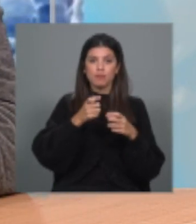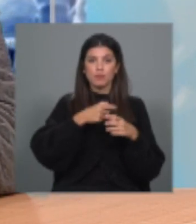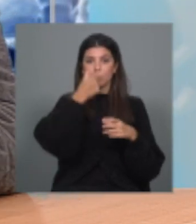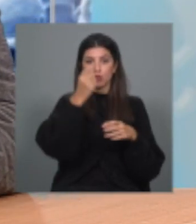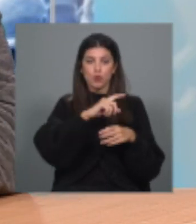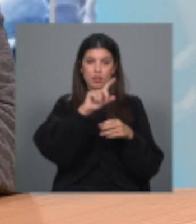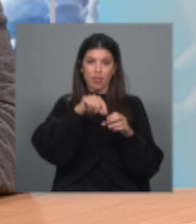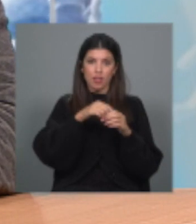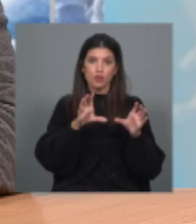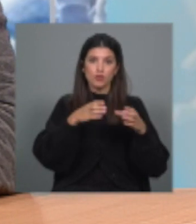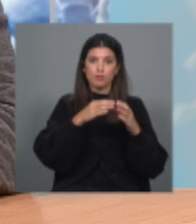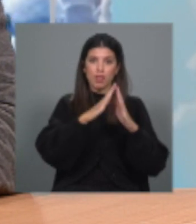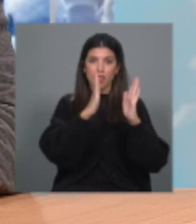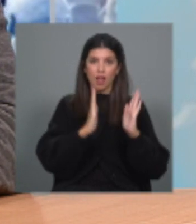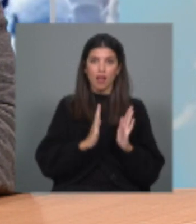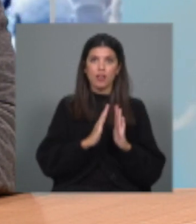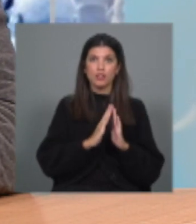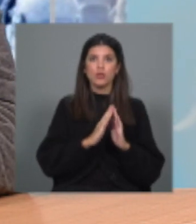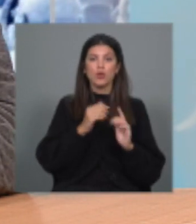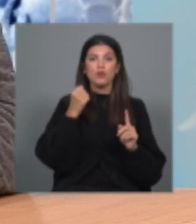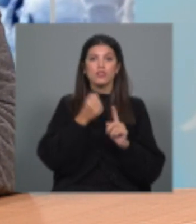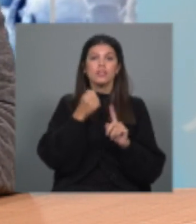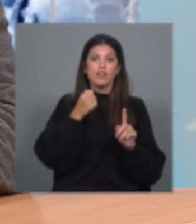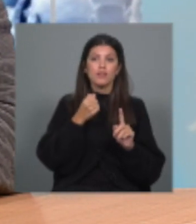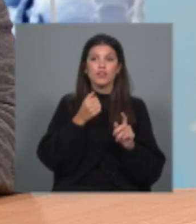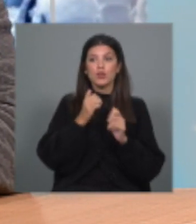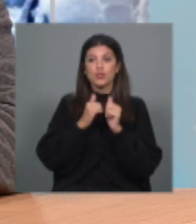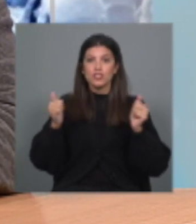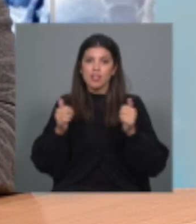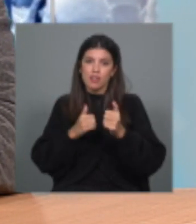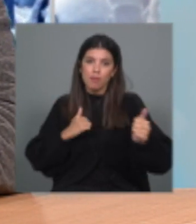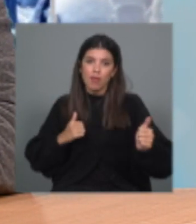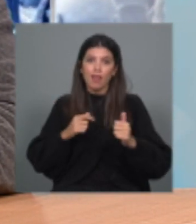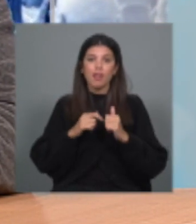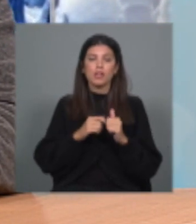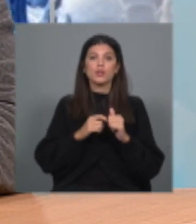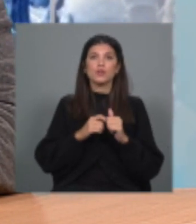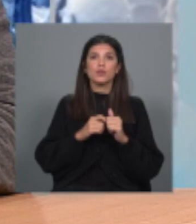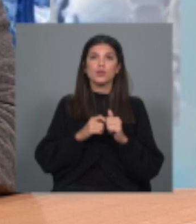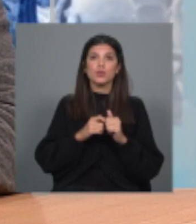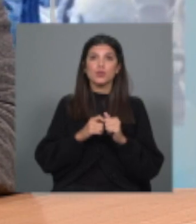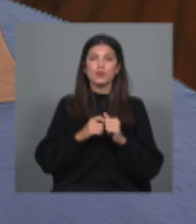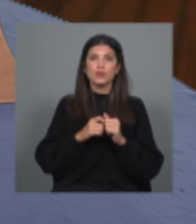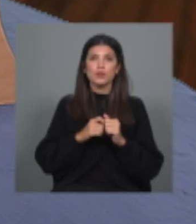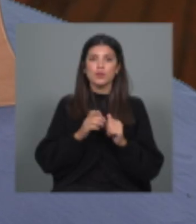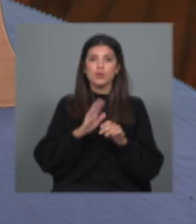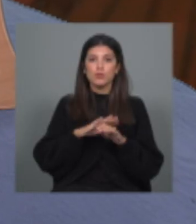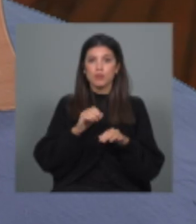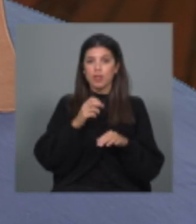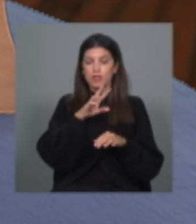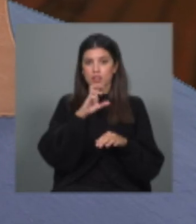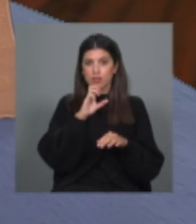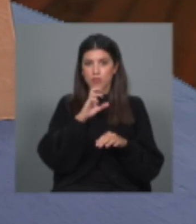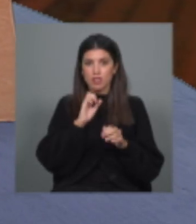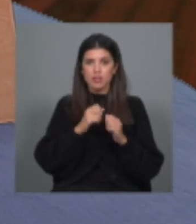desafios que toda a sociedade tem que ter, não é? Do distanciamento físico, do distanciamento por causa da respiração, da lavagem